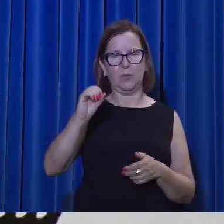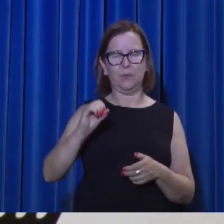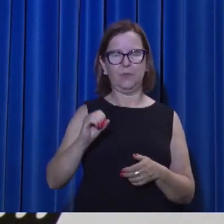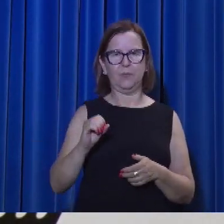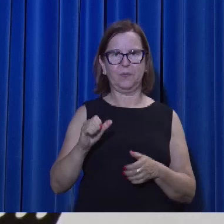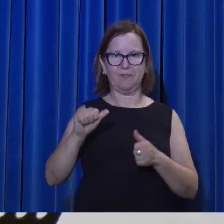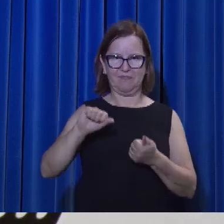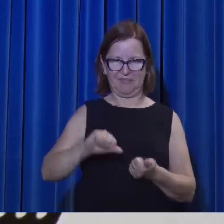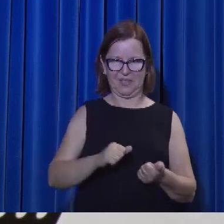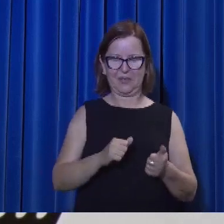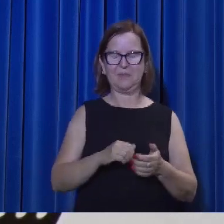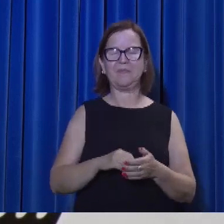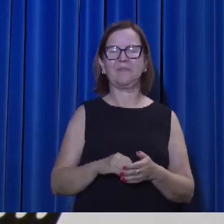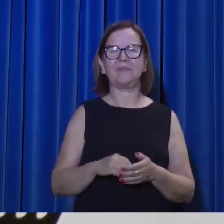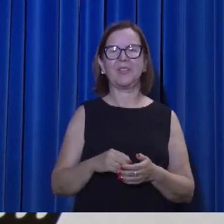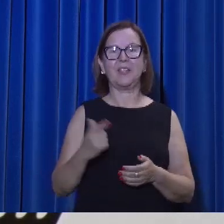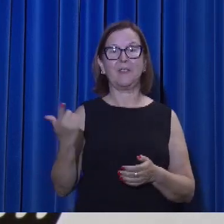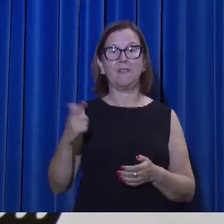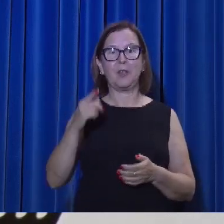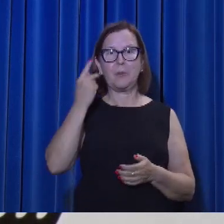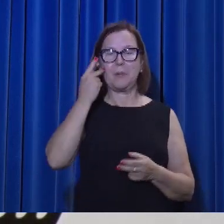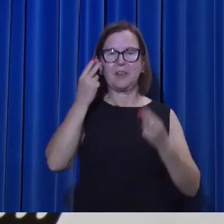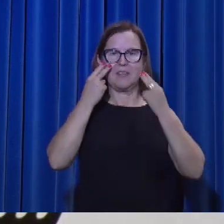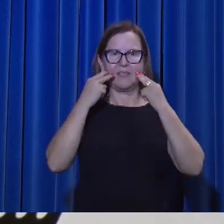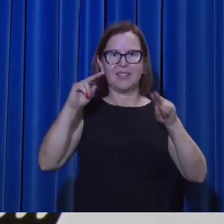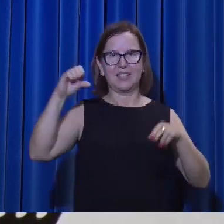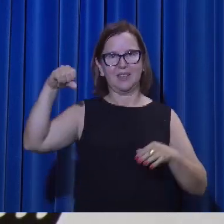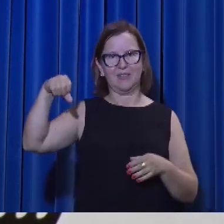Este veio para que testificasse da luz.